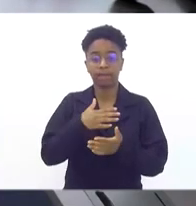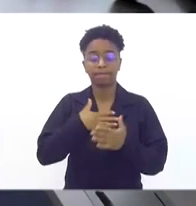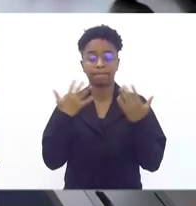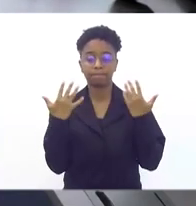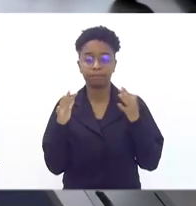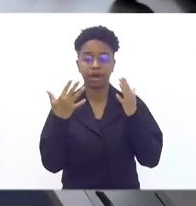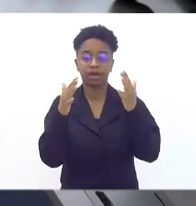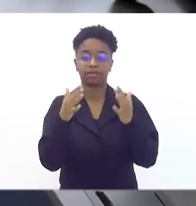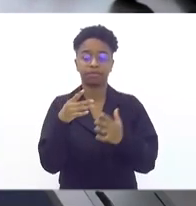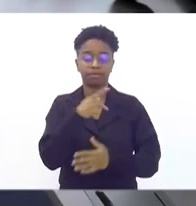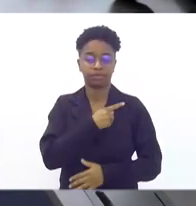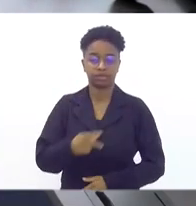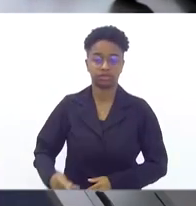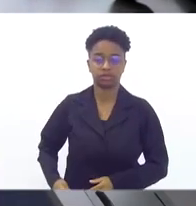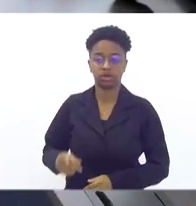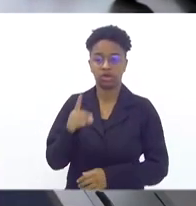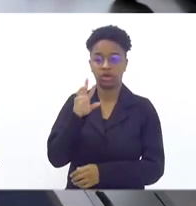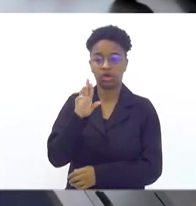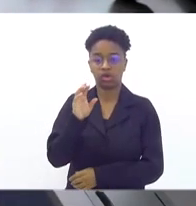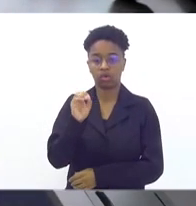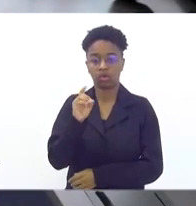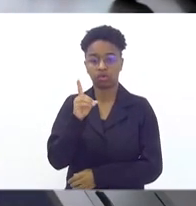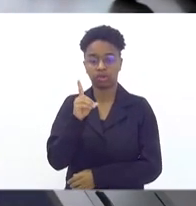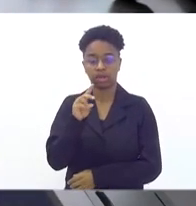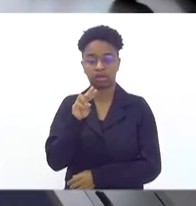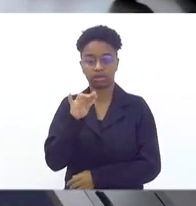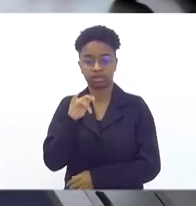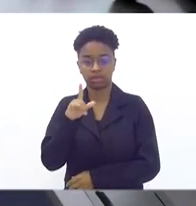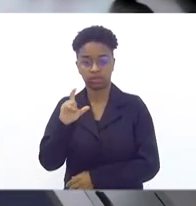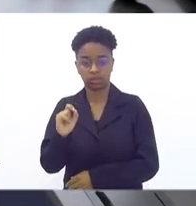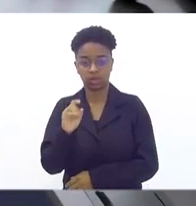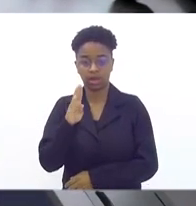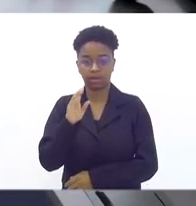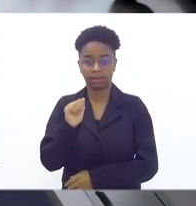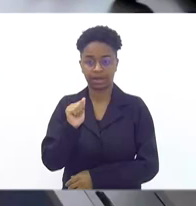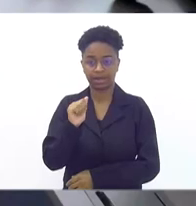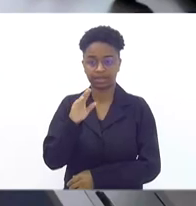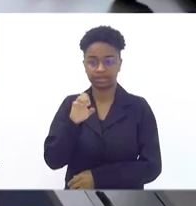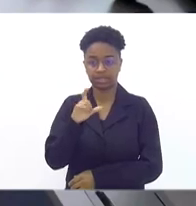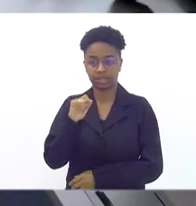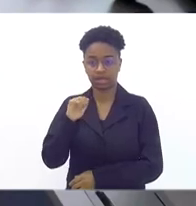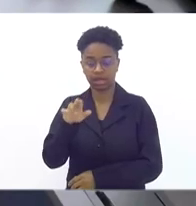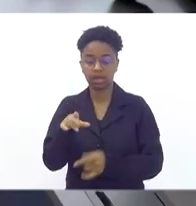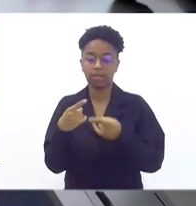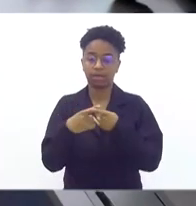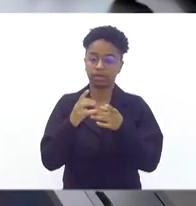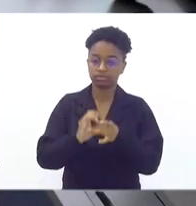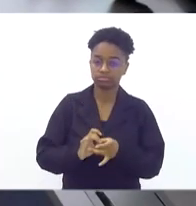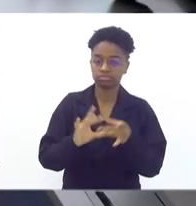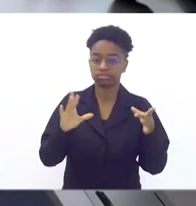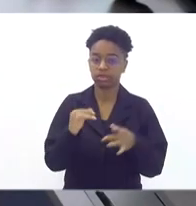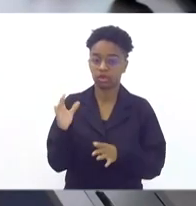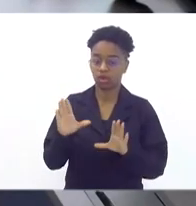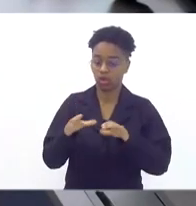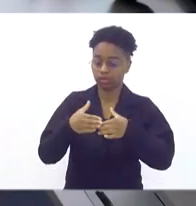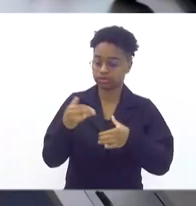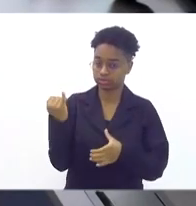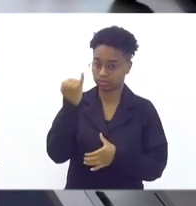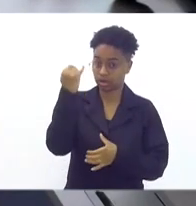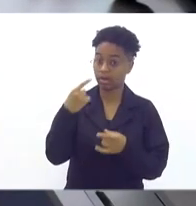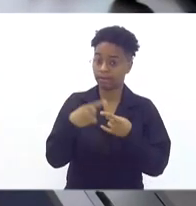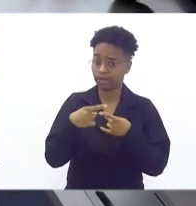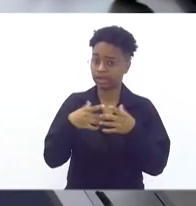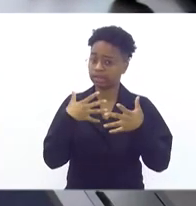Rodrigo Bacelar por autorizar essa importante com a missão verdade presidente foi também